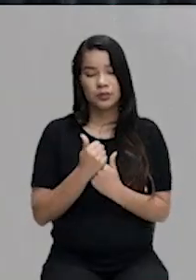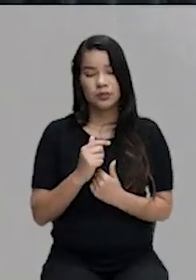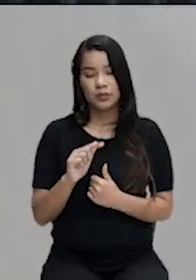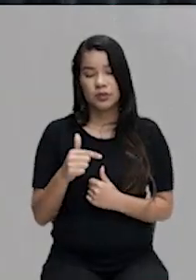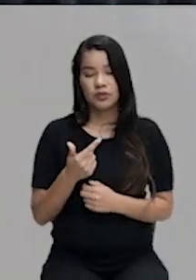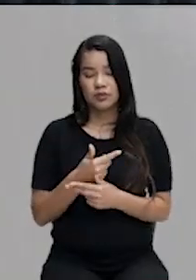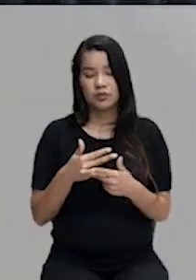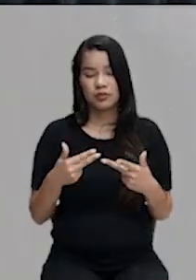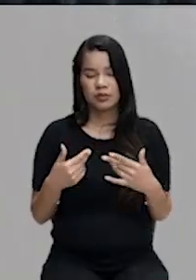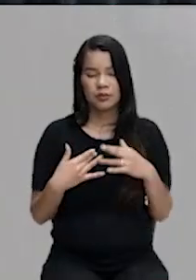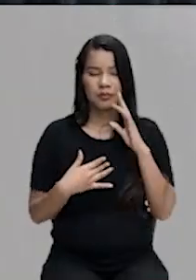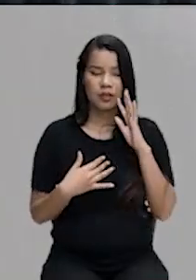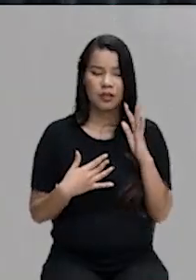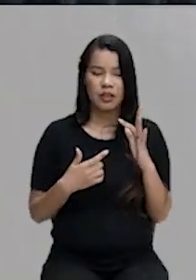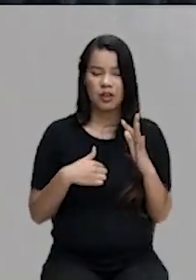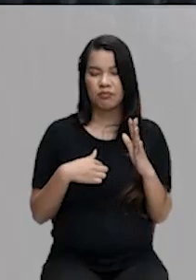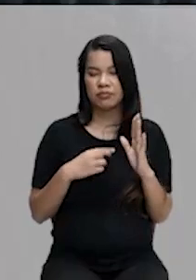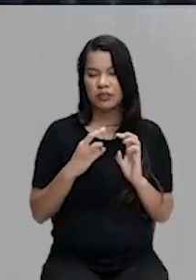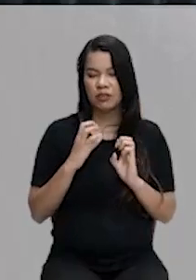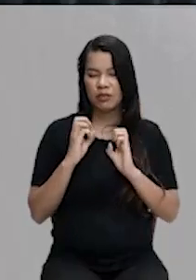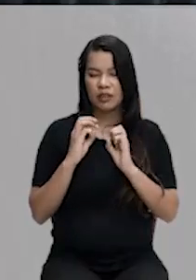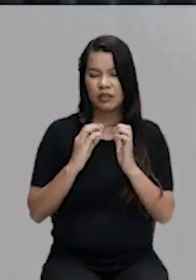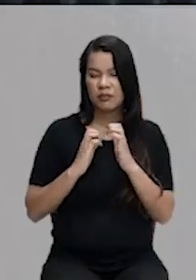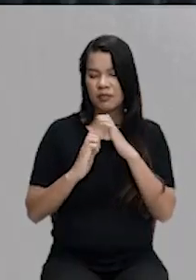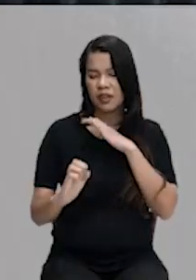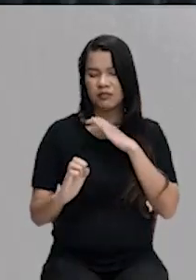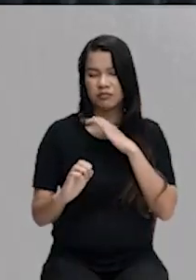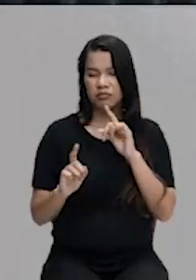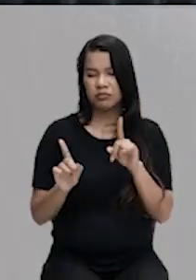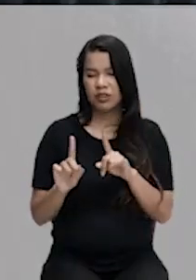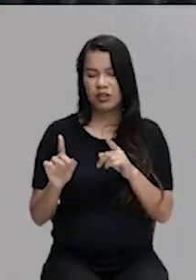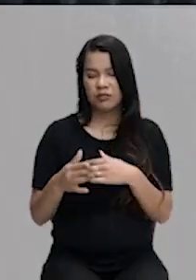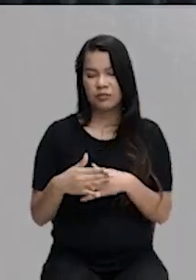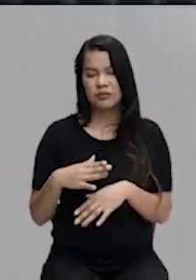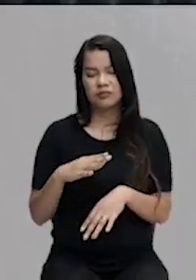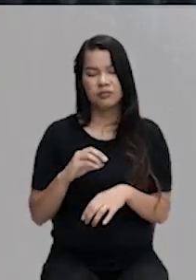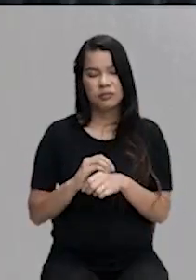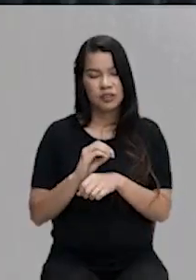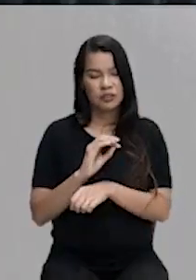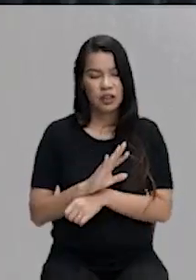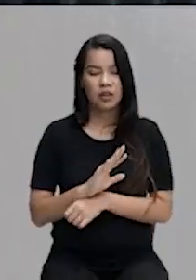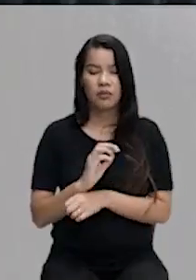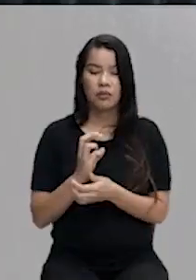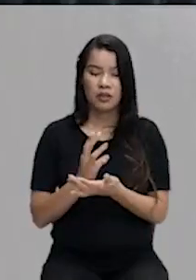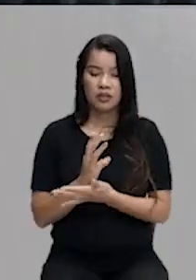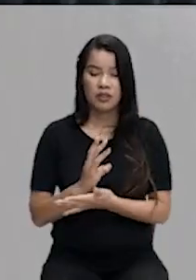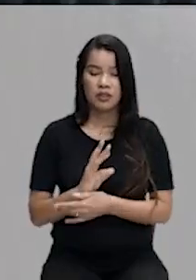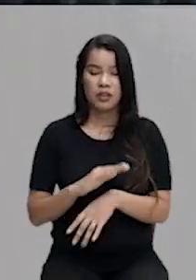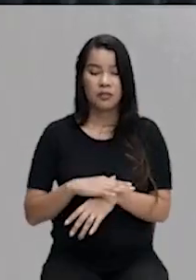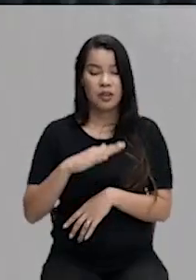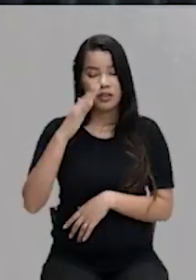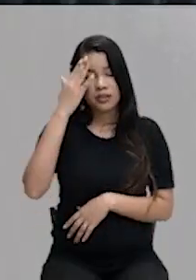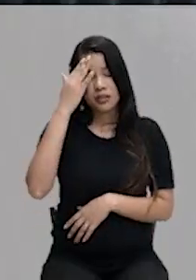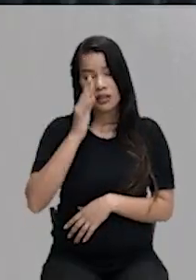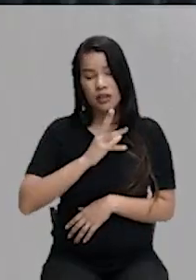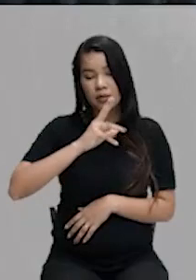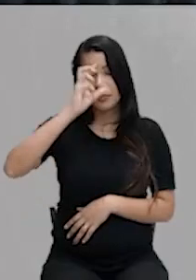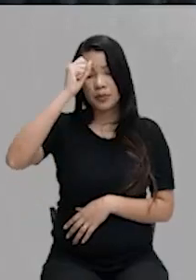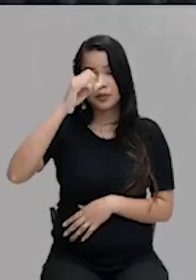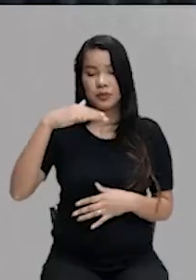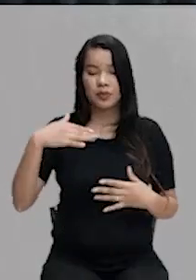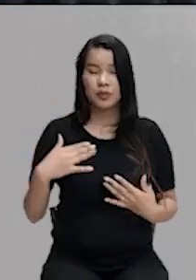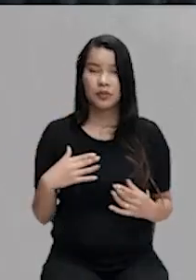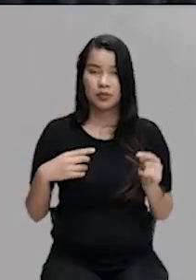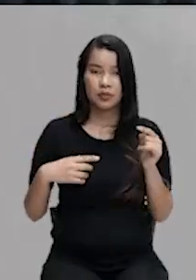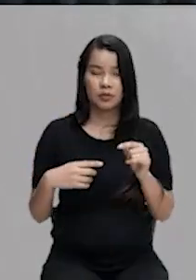Imagina, eu vou me dar o trabalho de mandar um e-mail? Não, gente, vou mandar logo pelo WhatsApp, que é mais rápido. Não é mesmo? Então, assim, em casos que não são